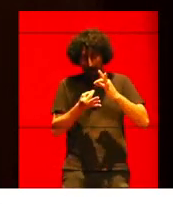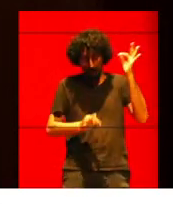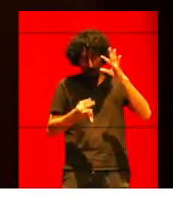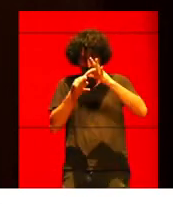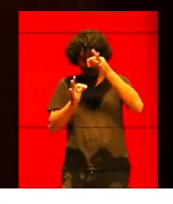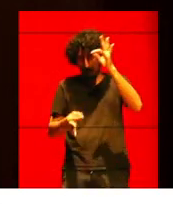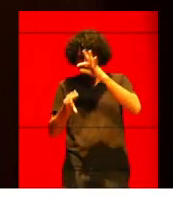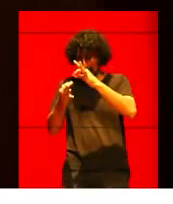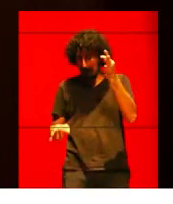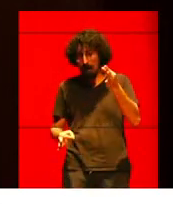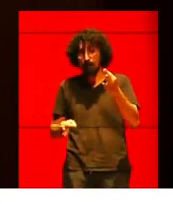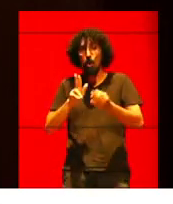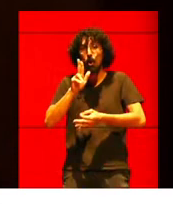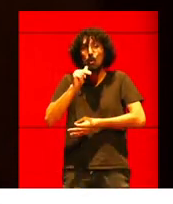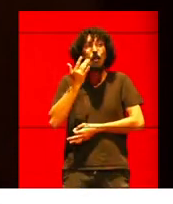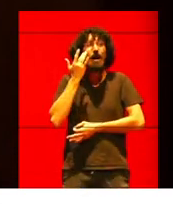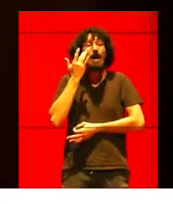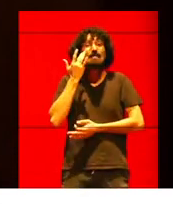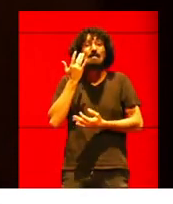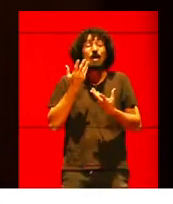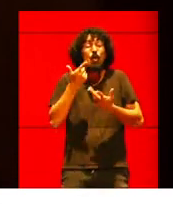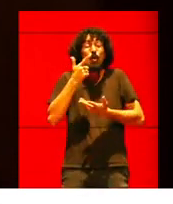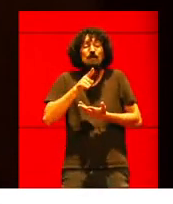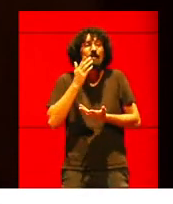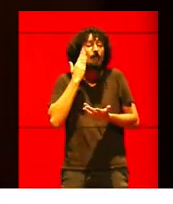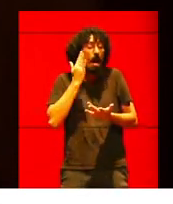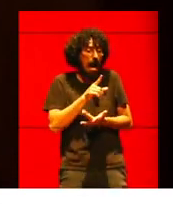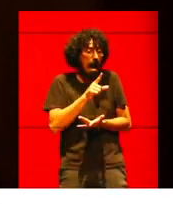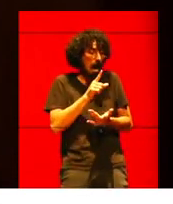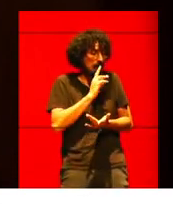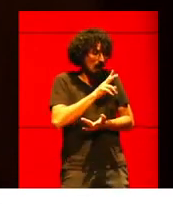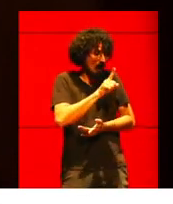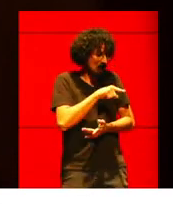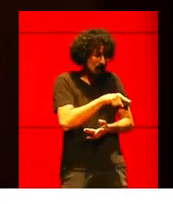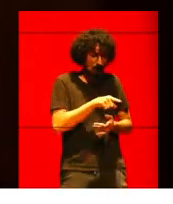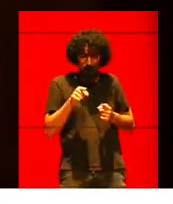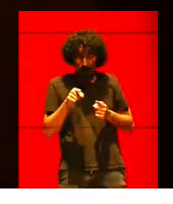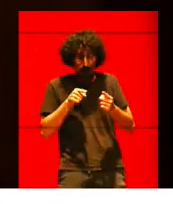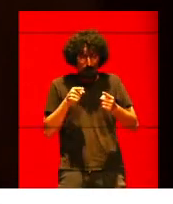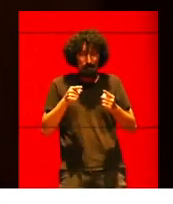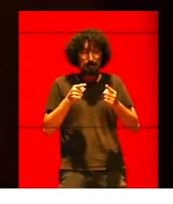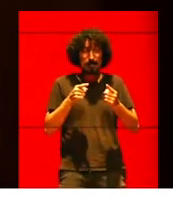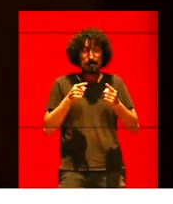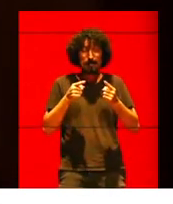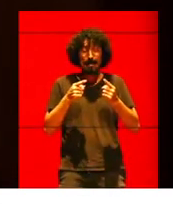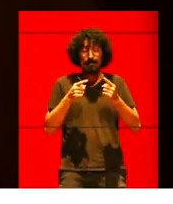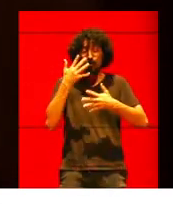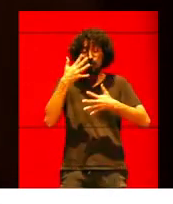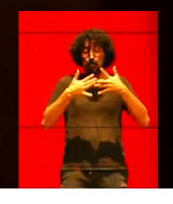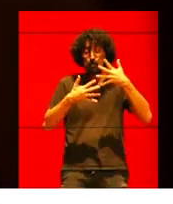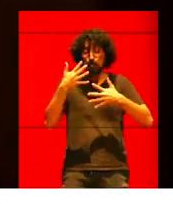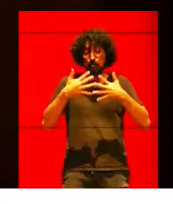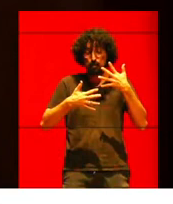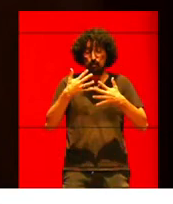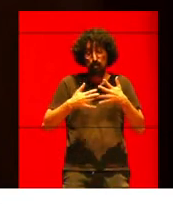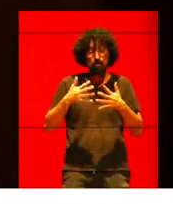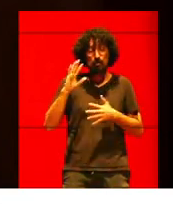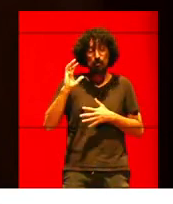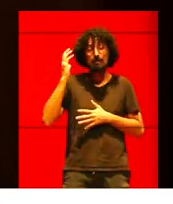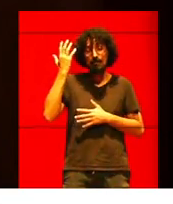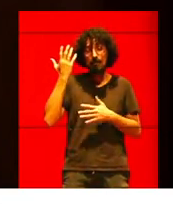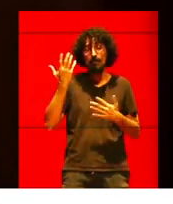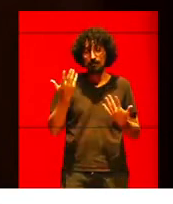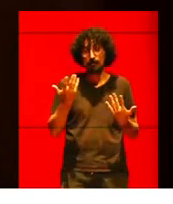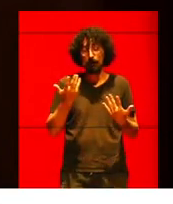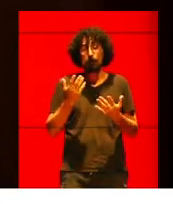de Deus, C de Cristo, B de bom, né, E de eu, ele estava dando aula lá, então marcar aí também. E assim